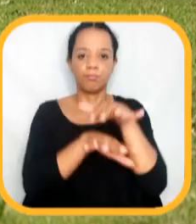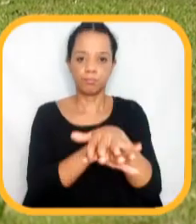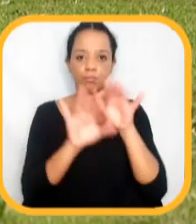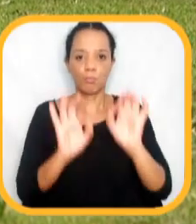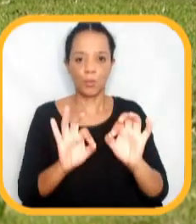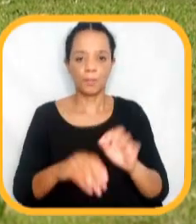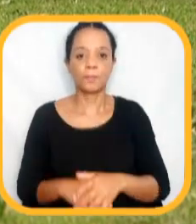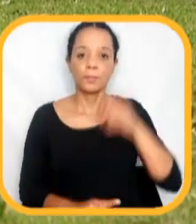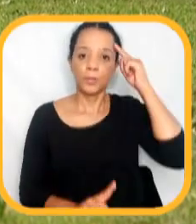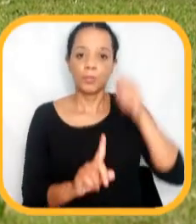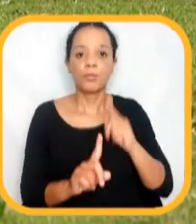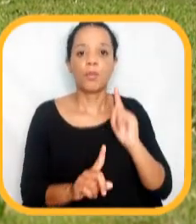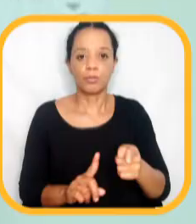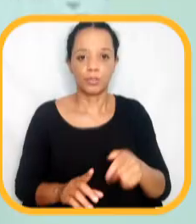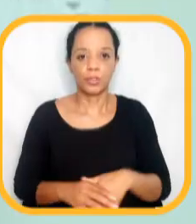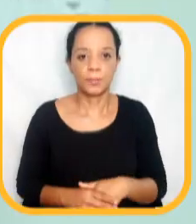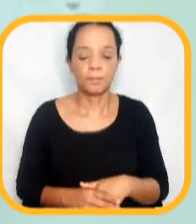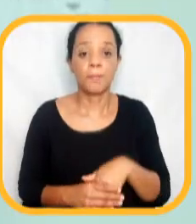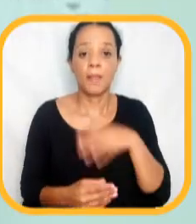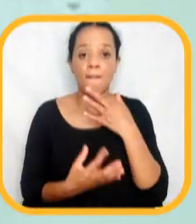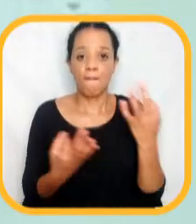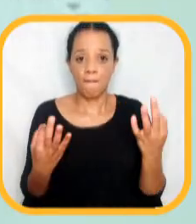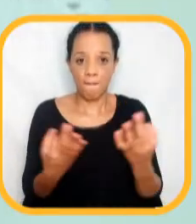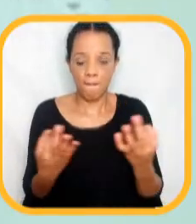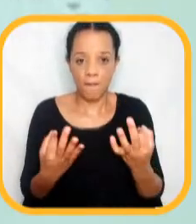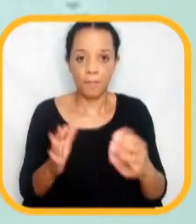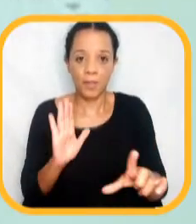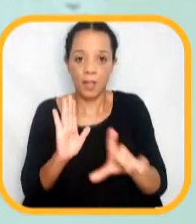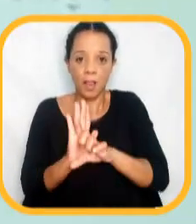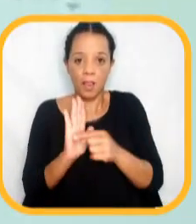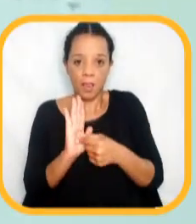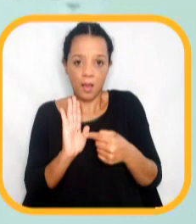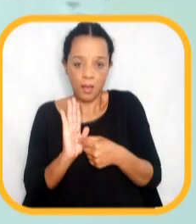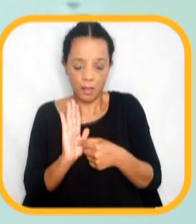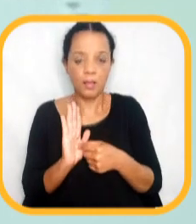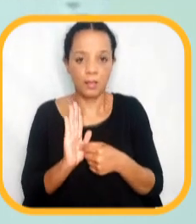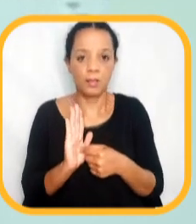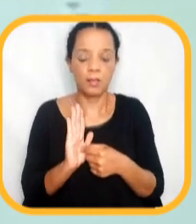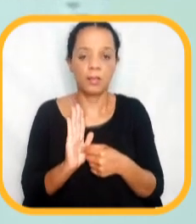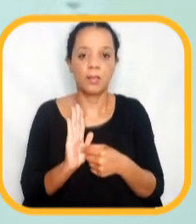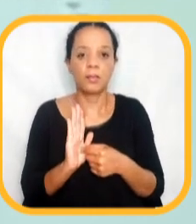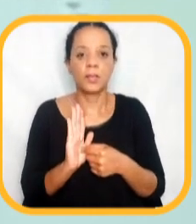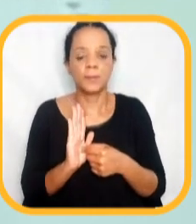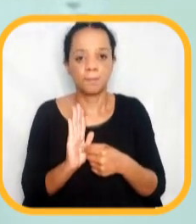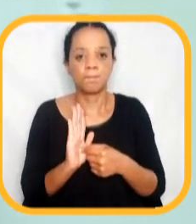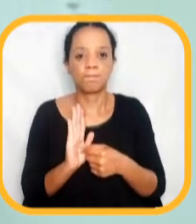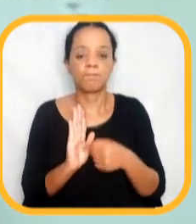promover a sua integração. Do que se pretende é que exista uma legislação